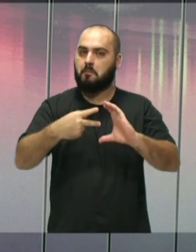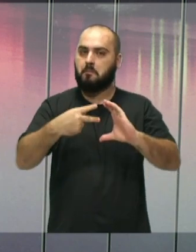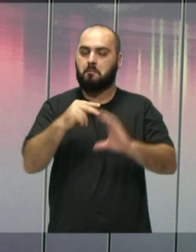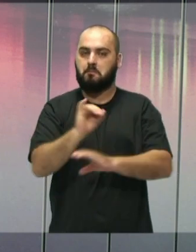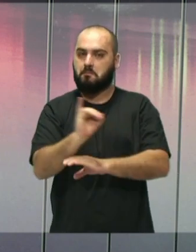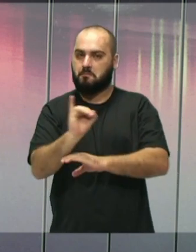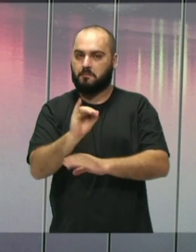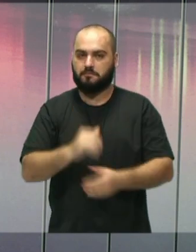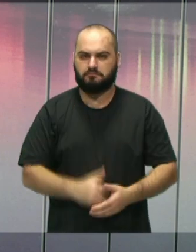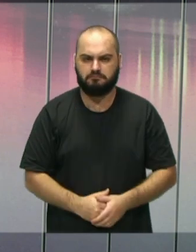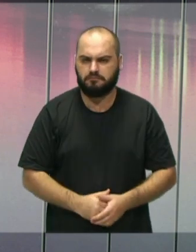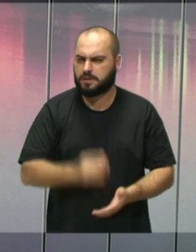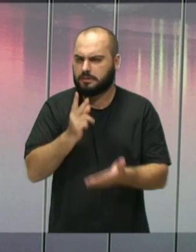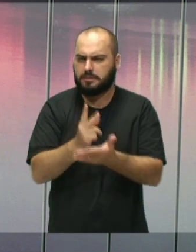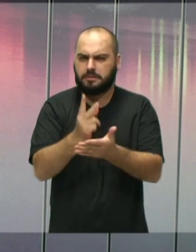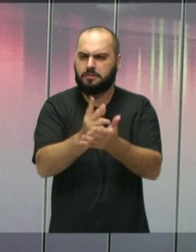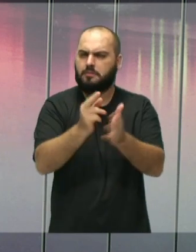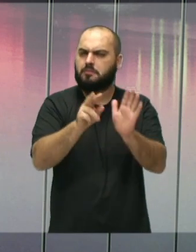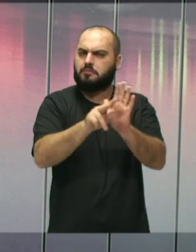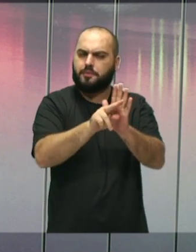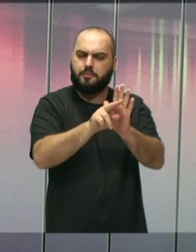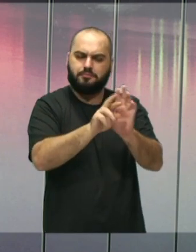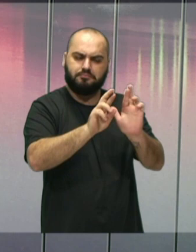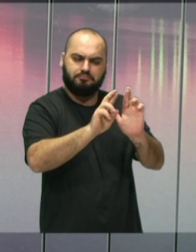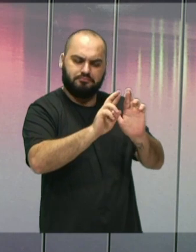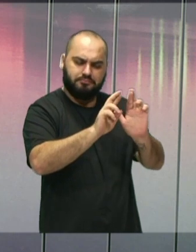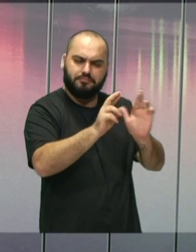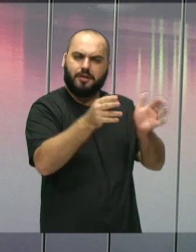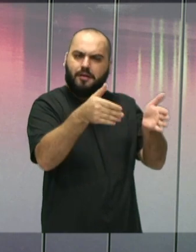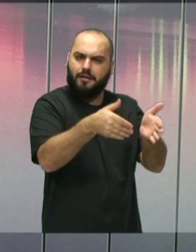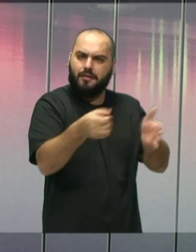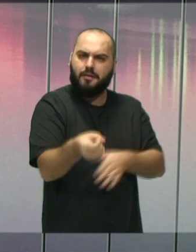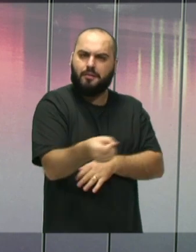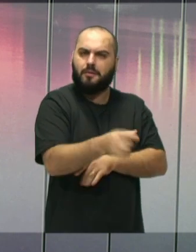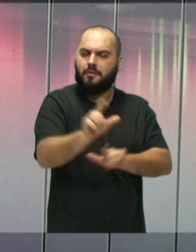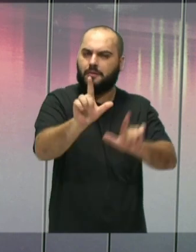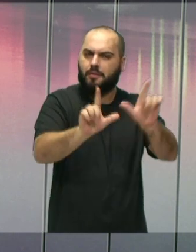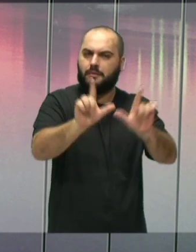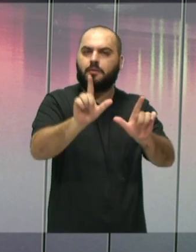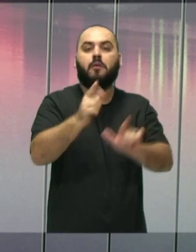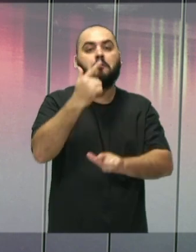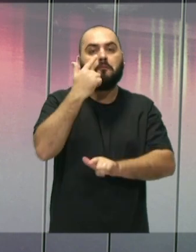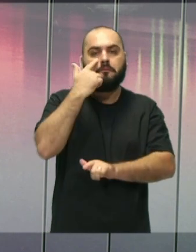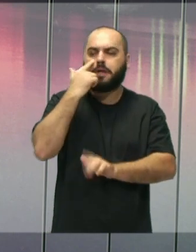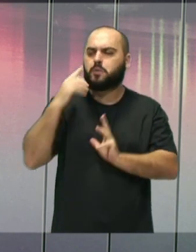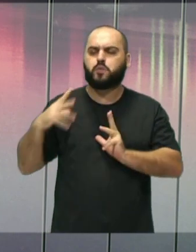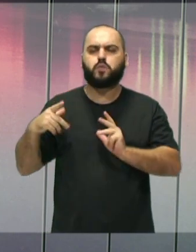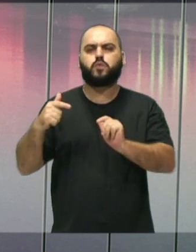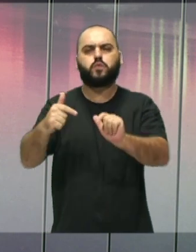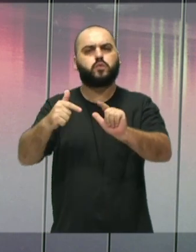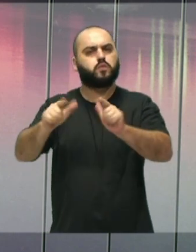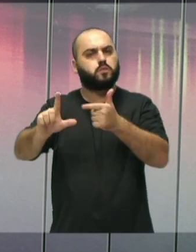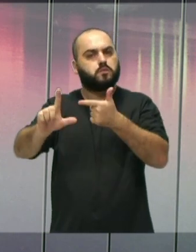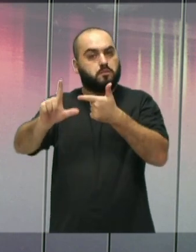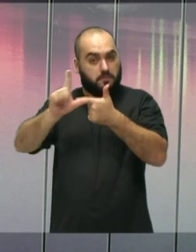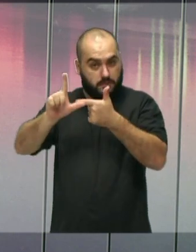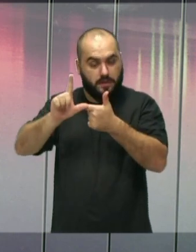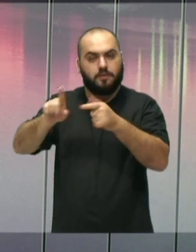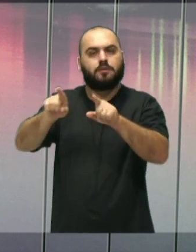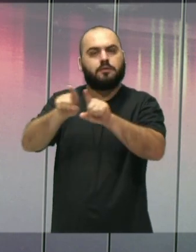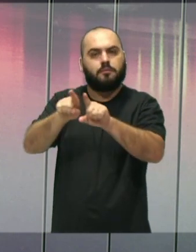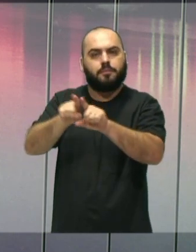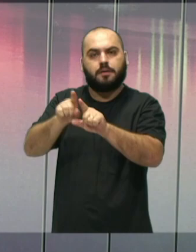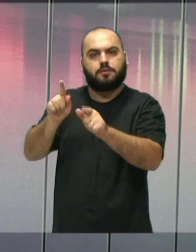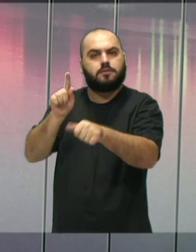você acompanha assuntos relacionados ao processo legislativo e as relações institucionais além da gestão e do